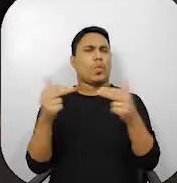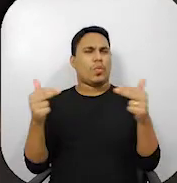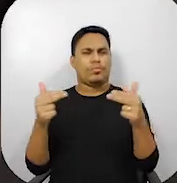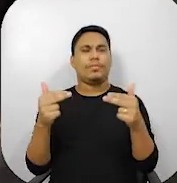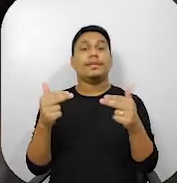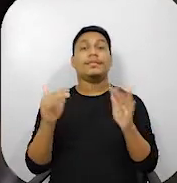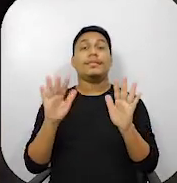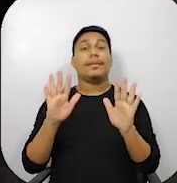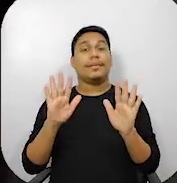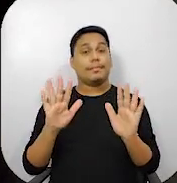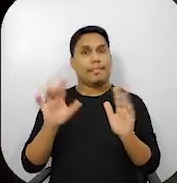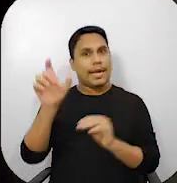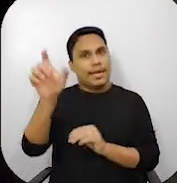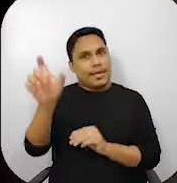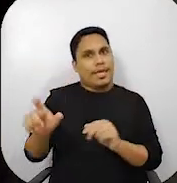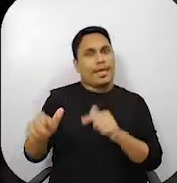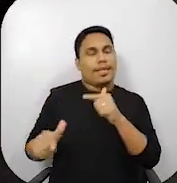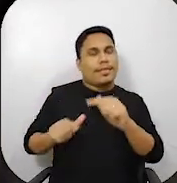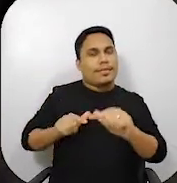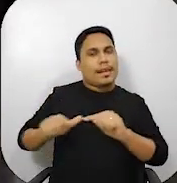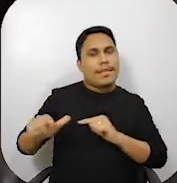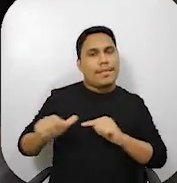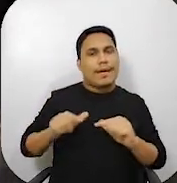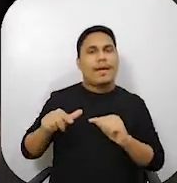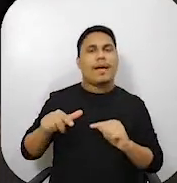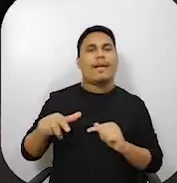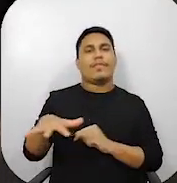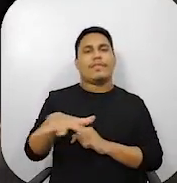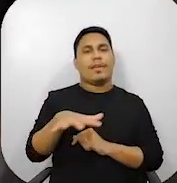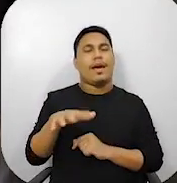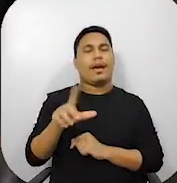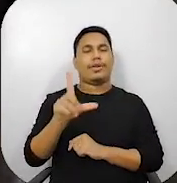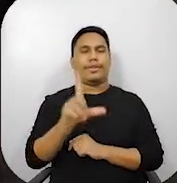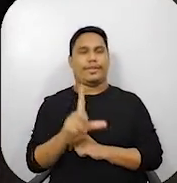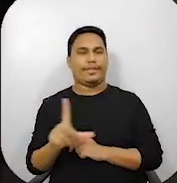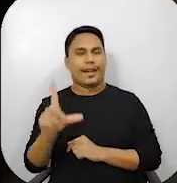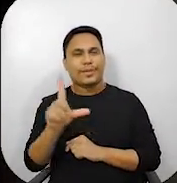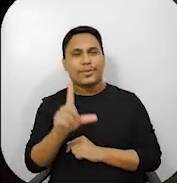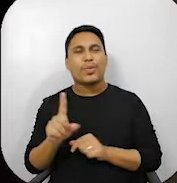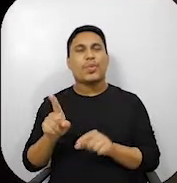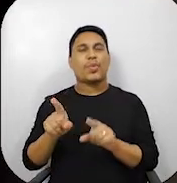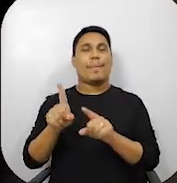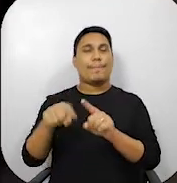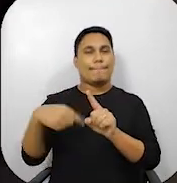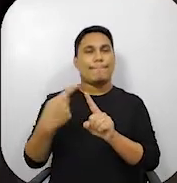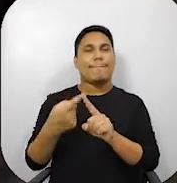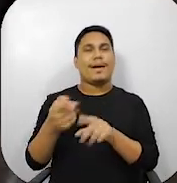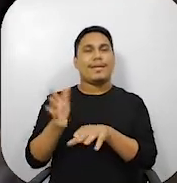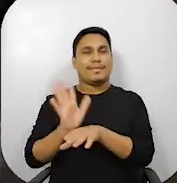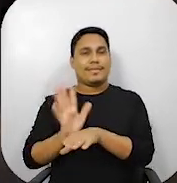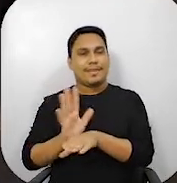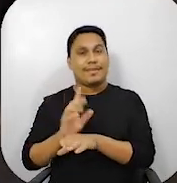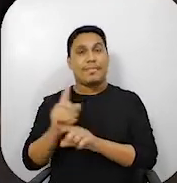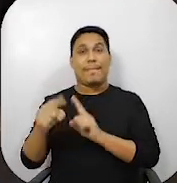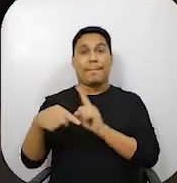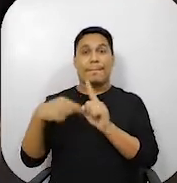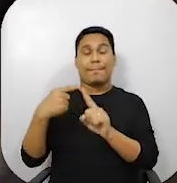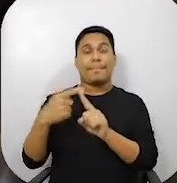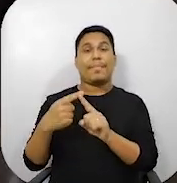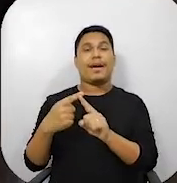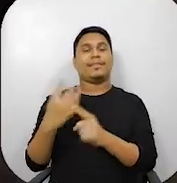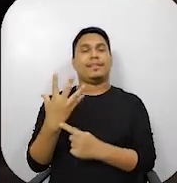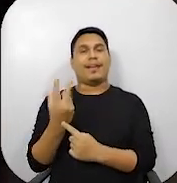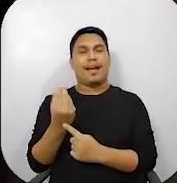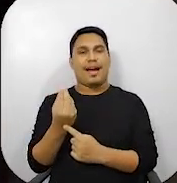ele trabalhava muito com essa parte de Literatura e de cinema de artes gráficas